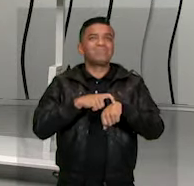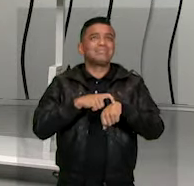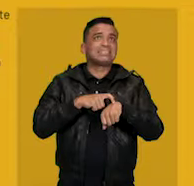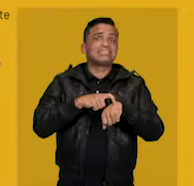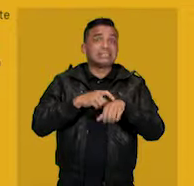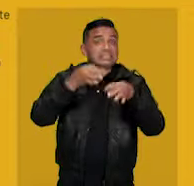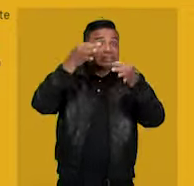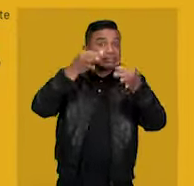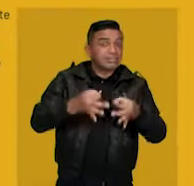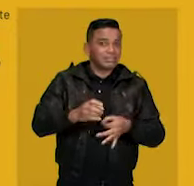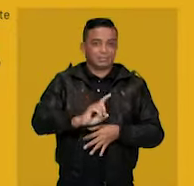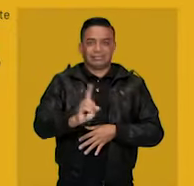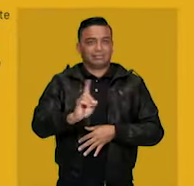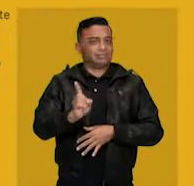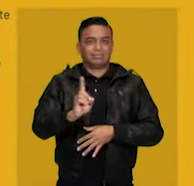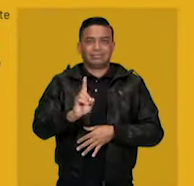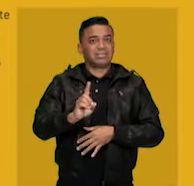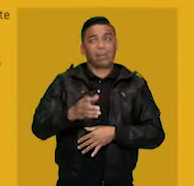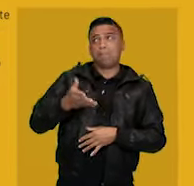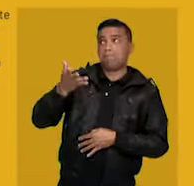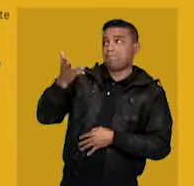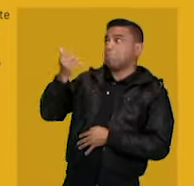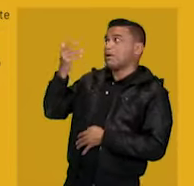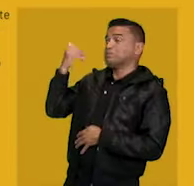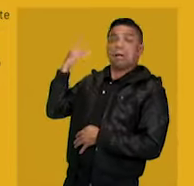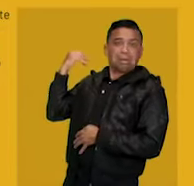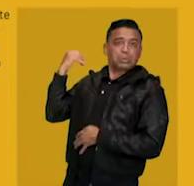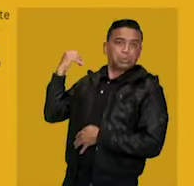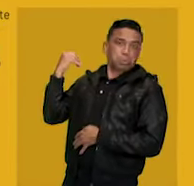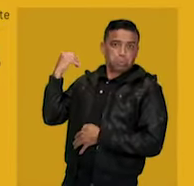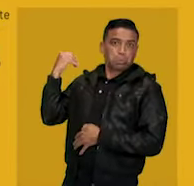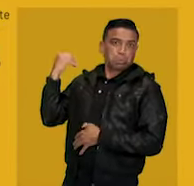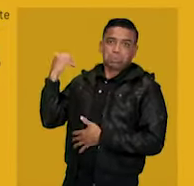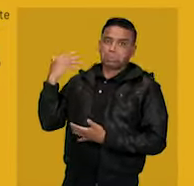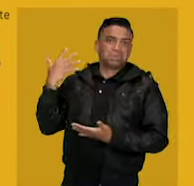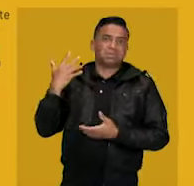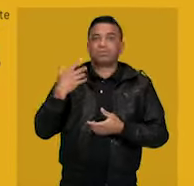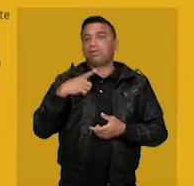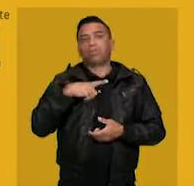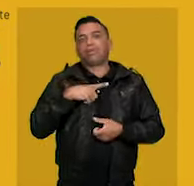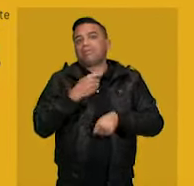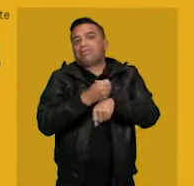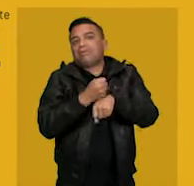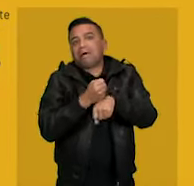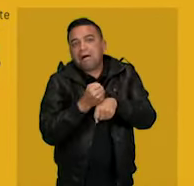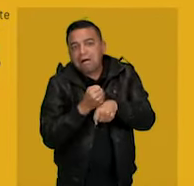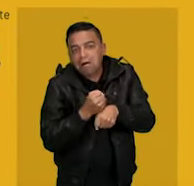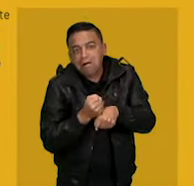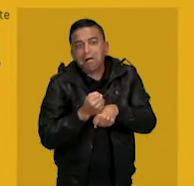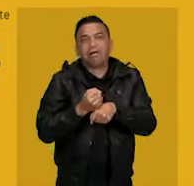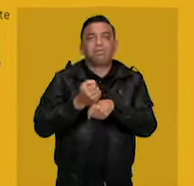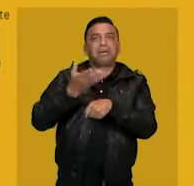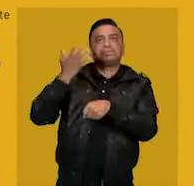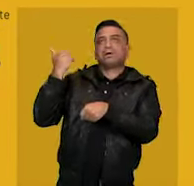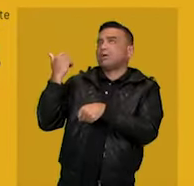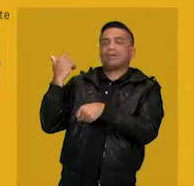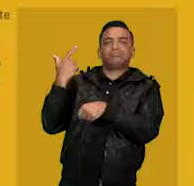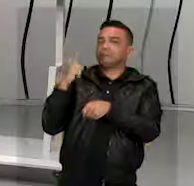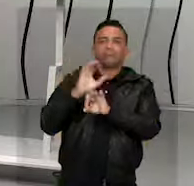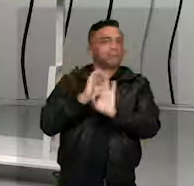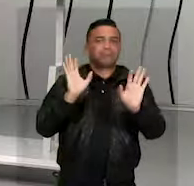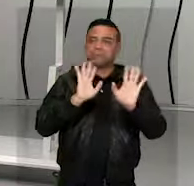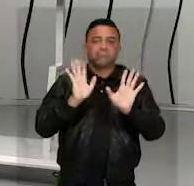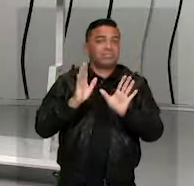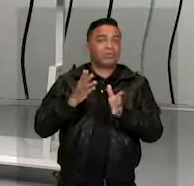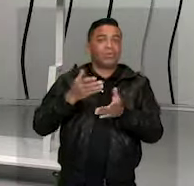Essa marcação difusa é certa vez, como eu disse, não é no ano tal, né? No ano passado, não. É certa